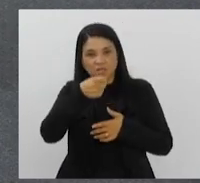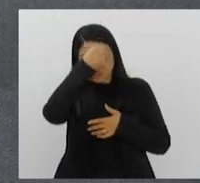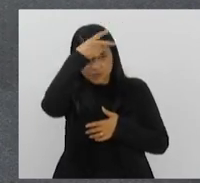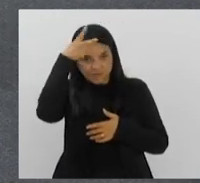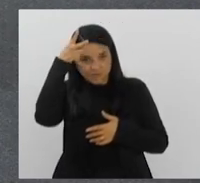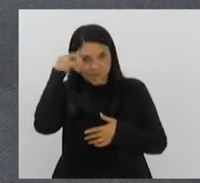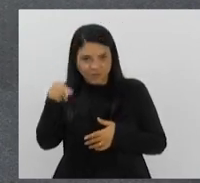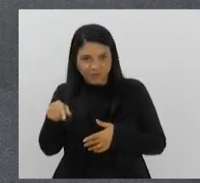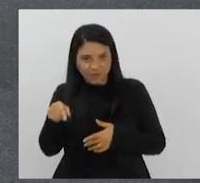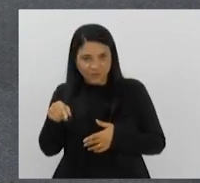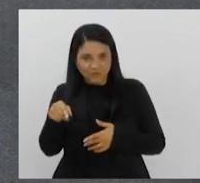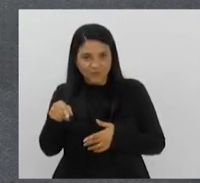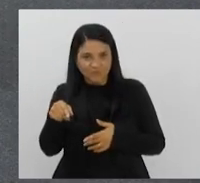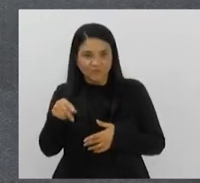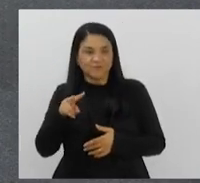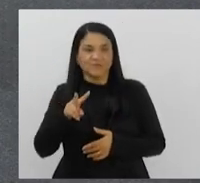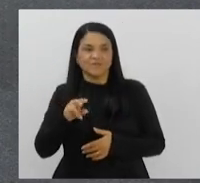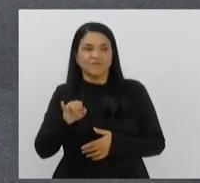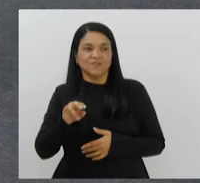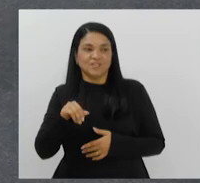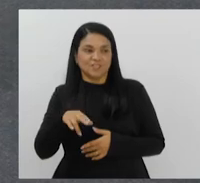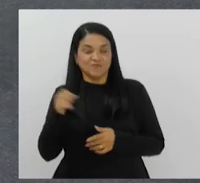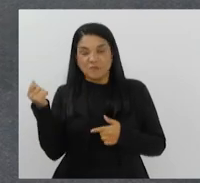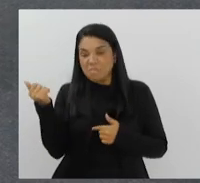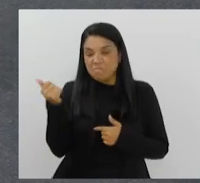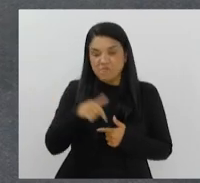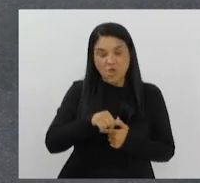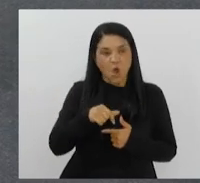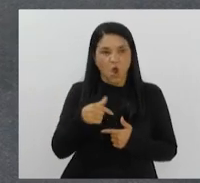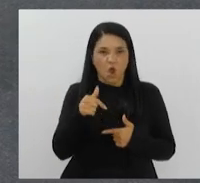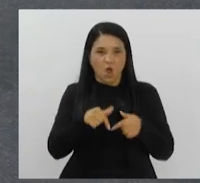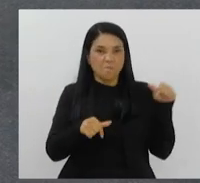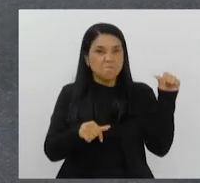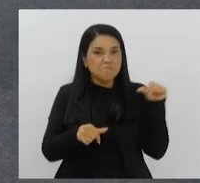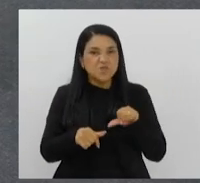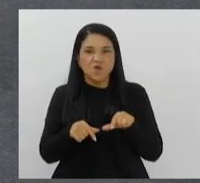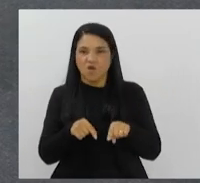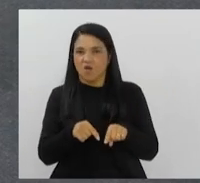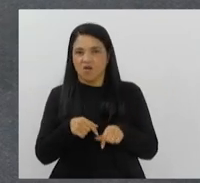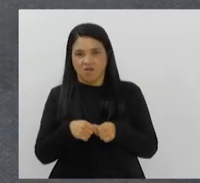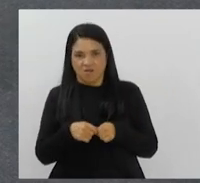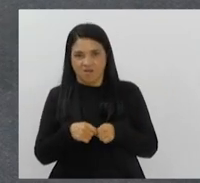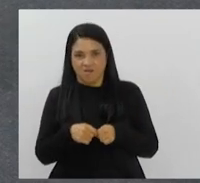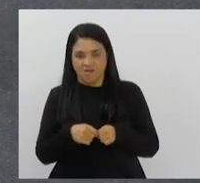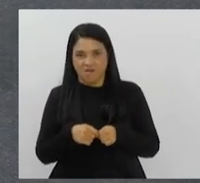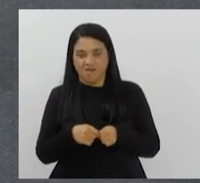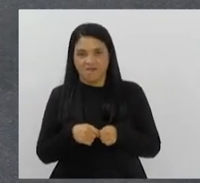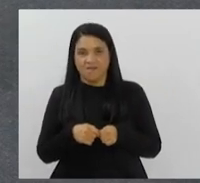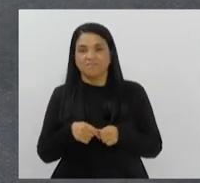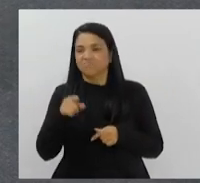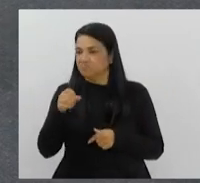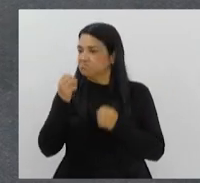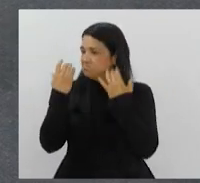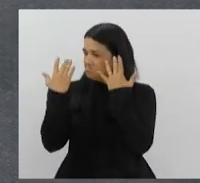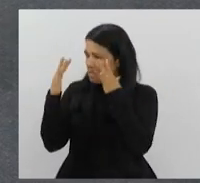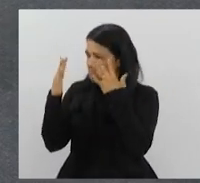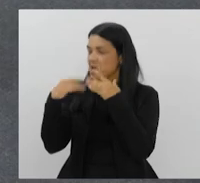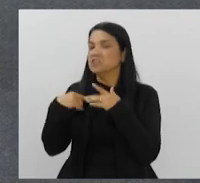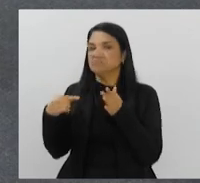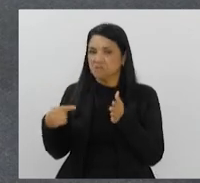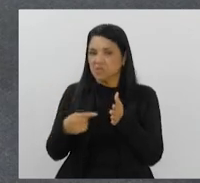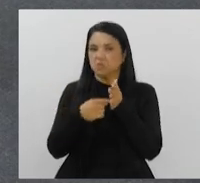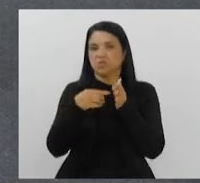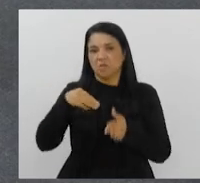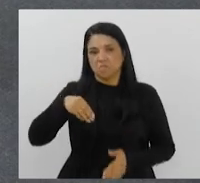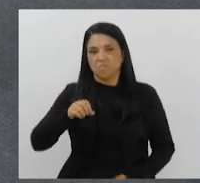você é pior do que o ex-prefeito Vinícius. Então, Vossa Excelência está de parabéns de trazer essa denúncia para essa casa, porque muitas das